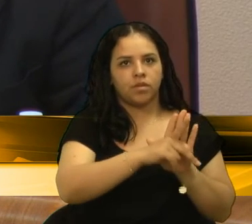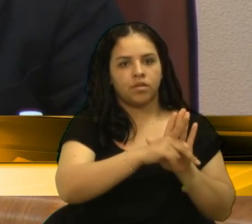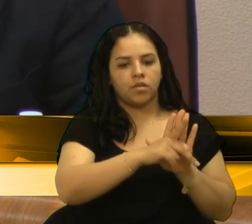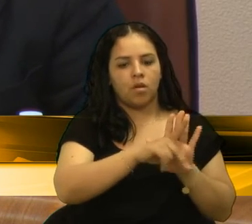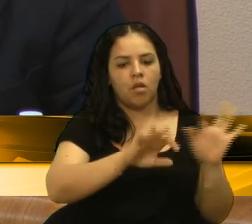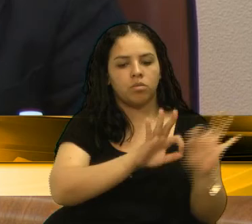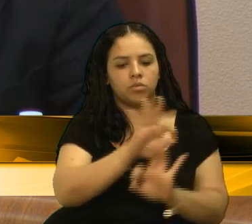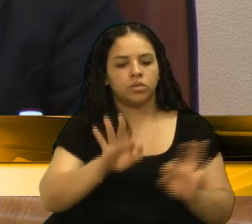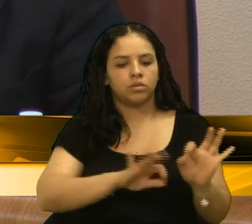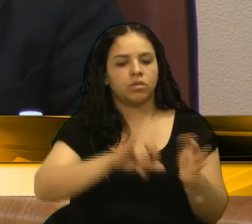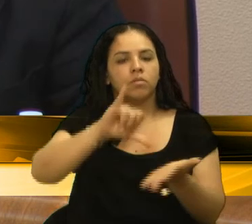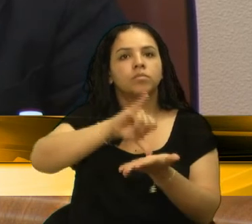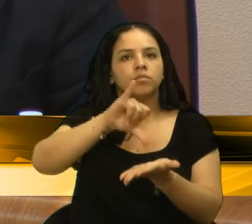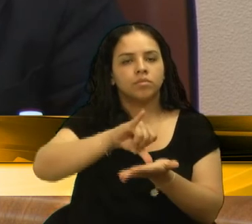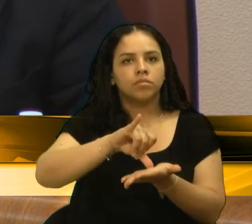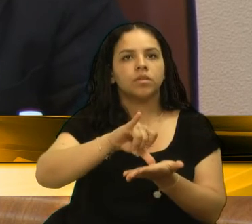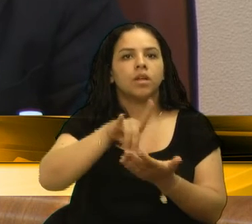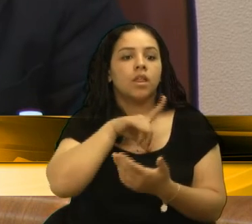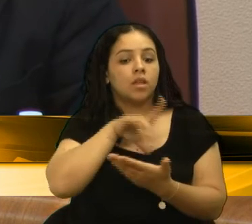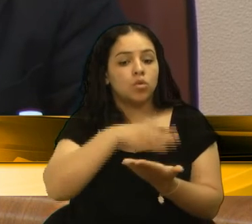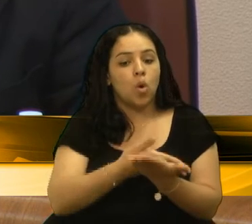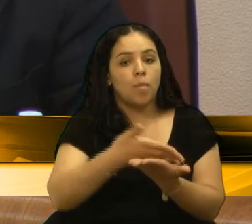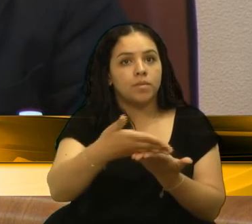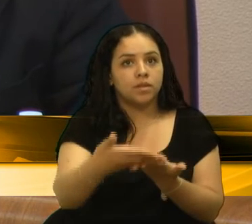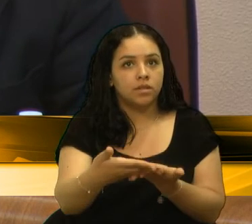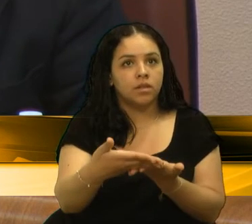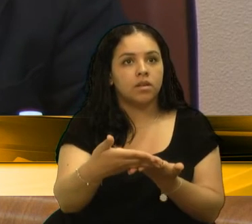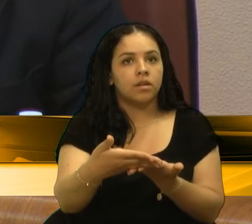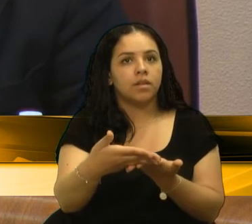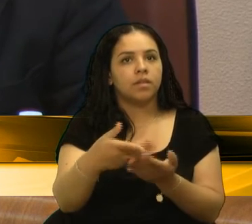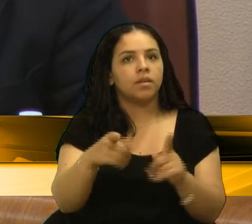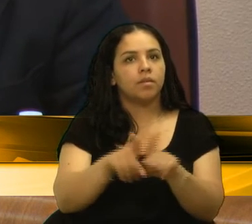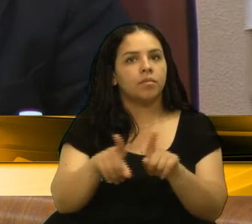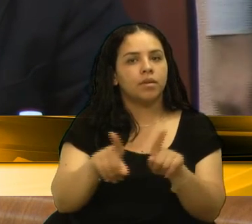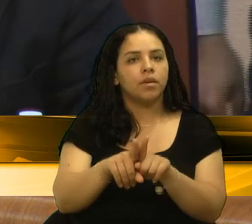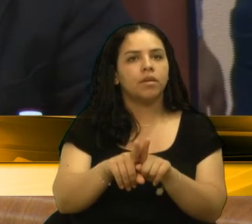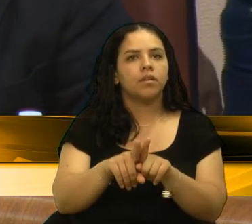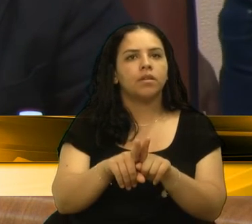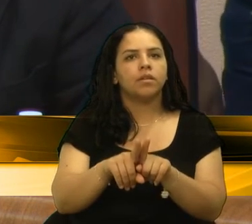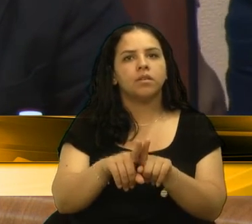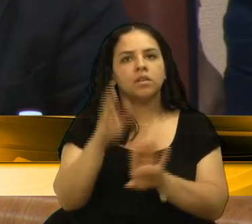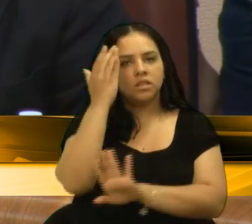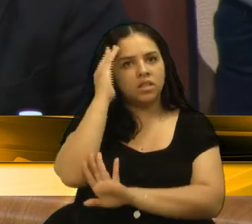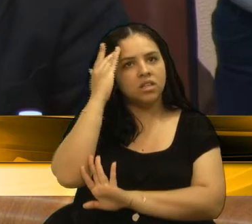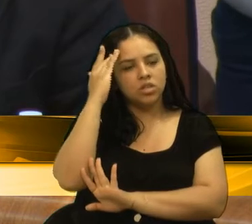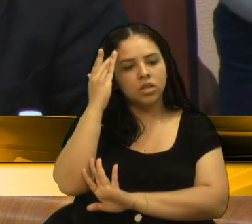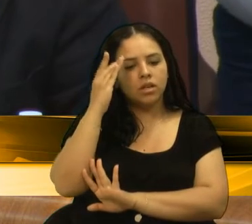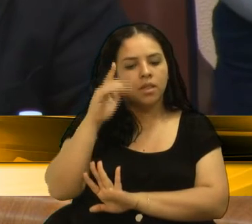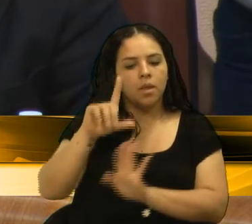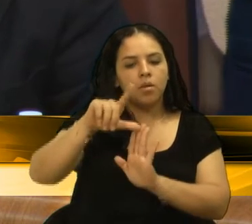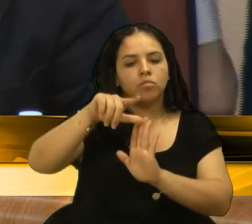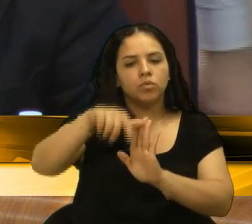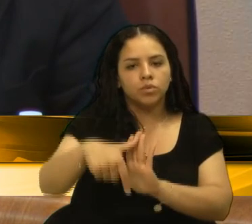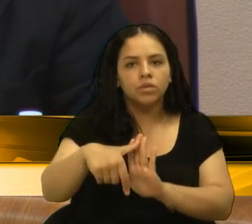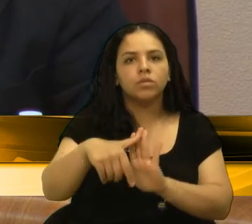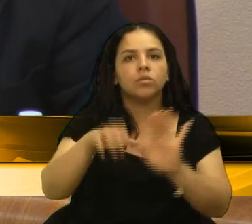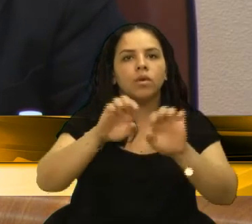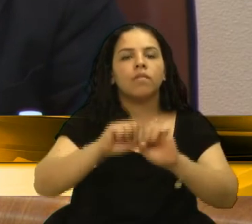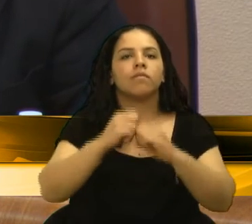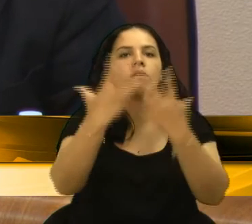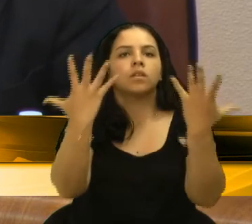Dante, a gente tinha uma previsão de iniciar as reformas. Então, a gente entendia que autorizar eventos depois da Feira do Livro ficaria